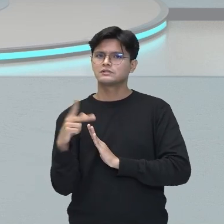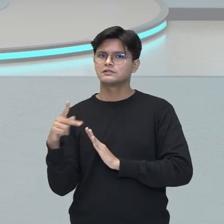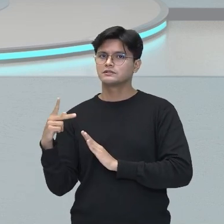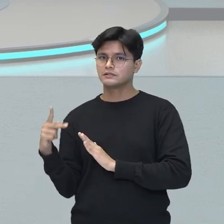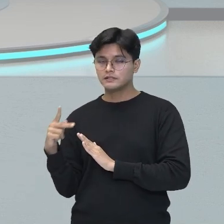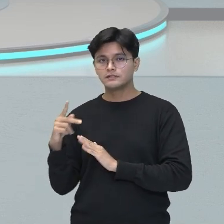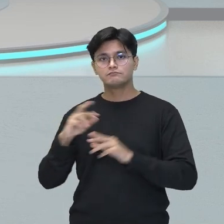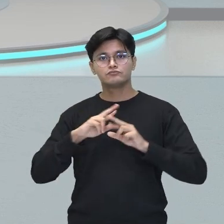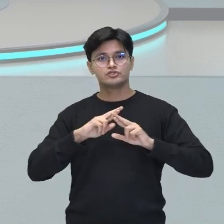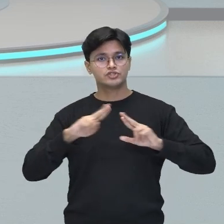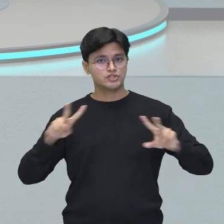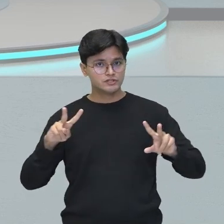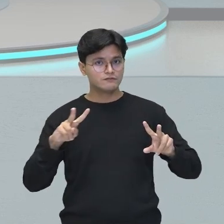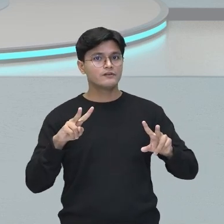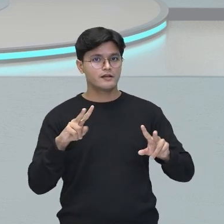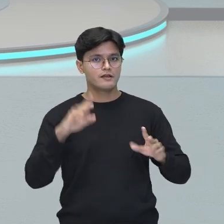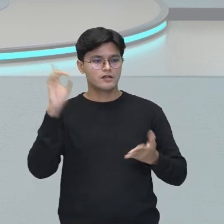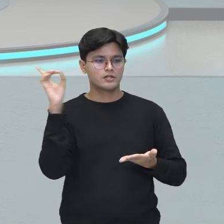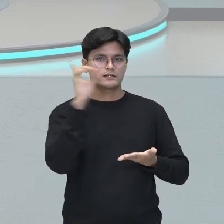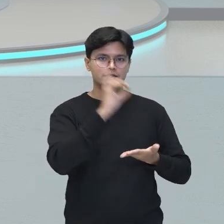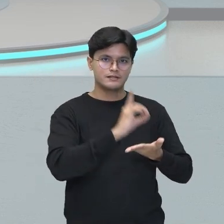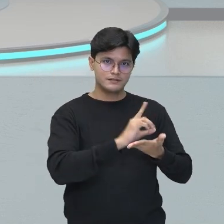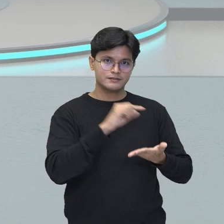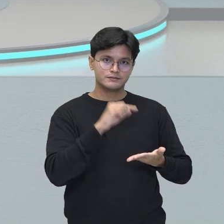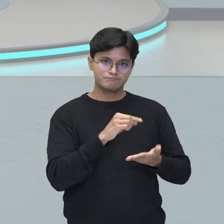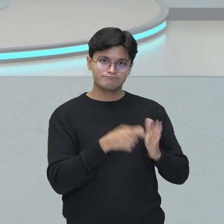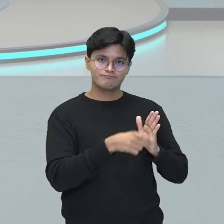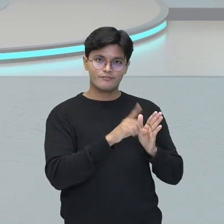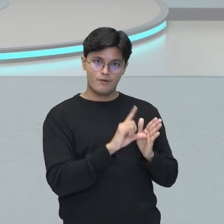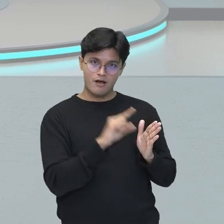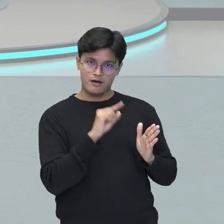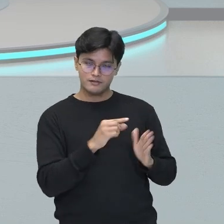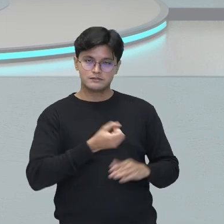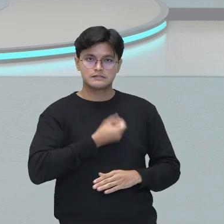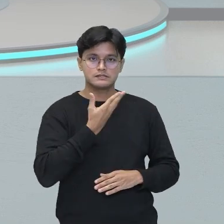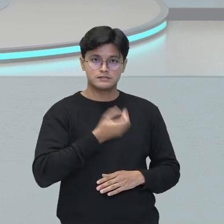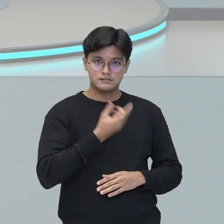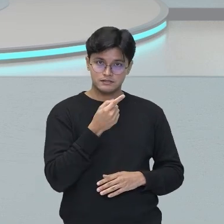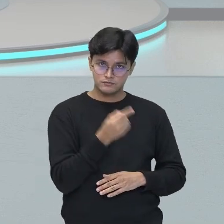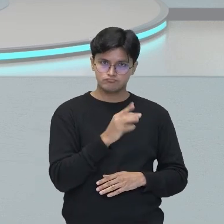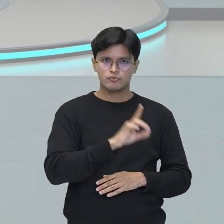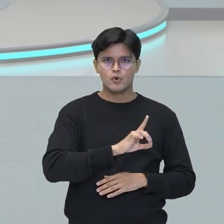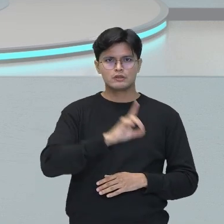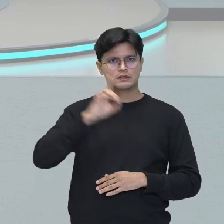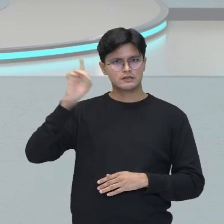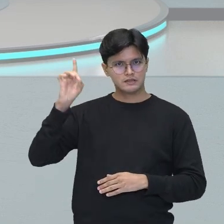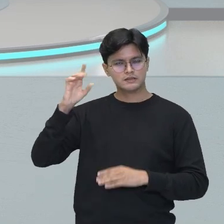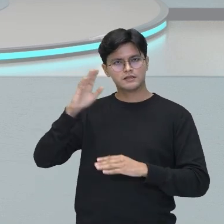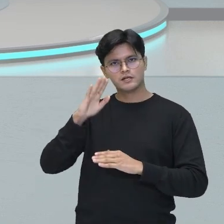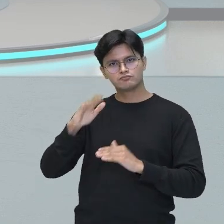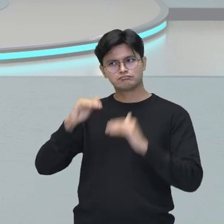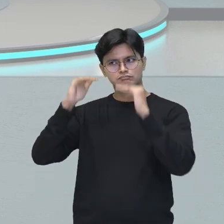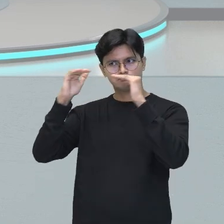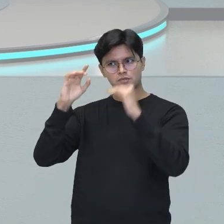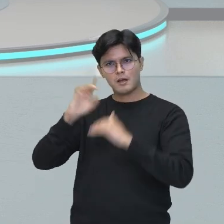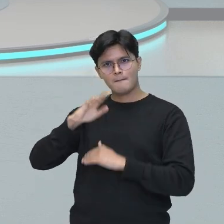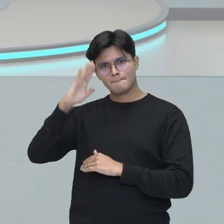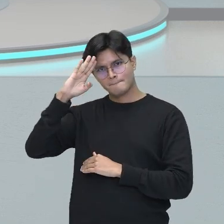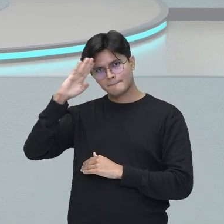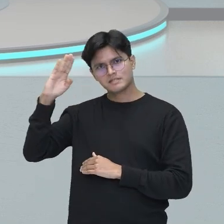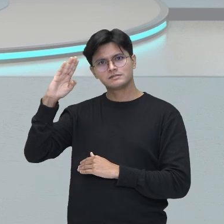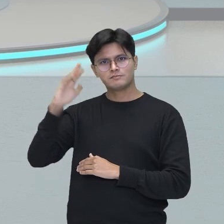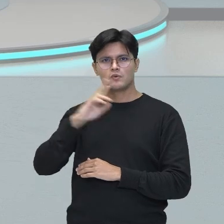teocentrismo lá do travadorismo antes que era Deus tudo toda a resposta vinha de